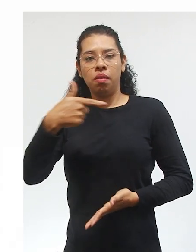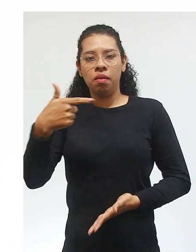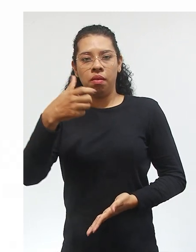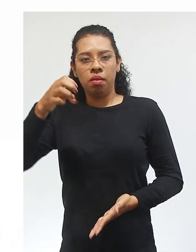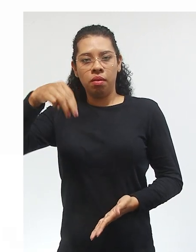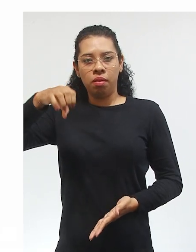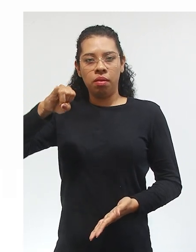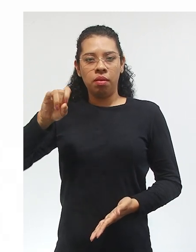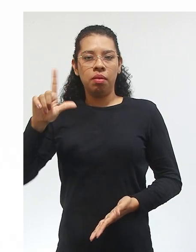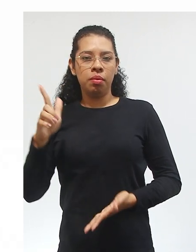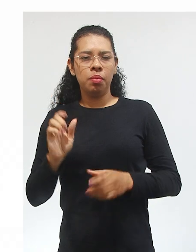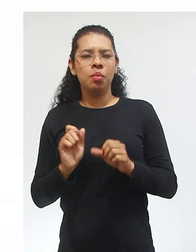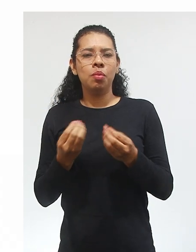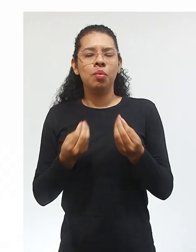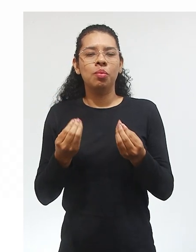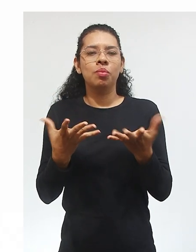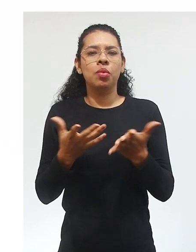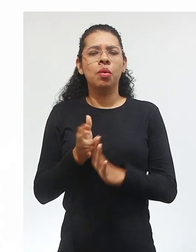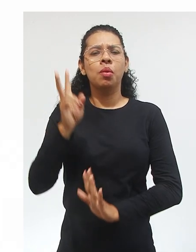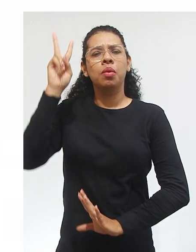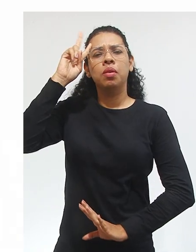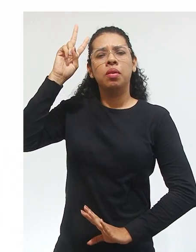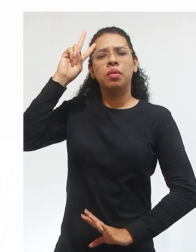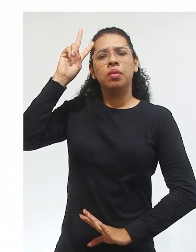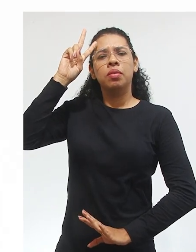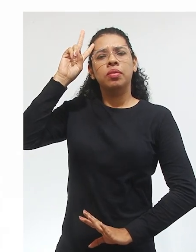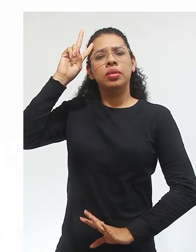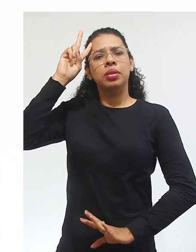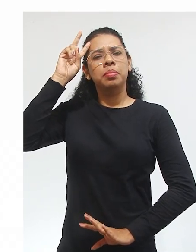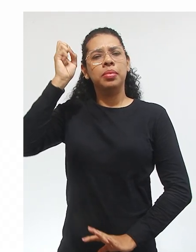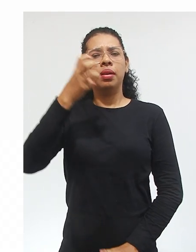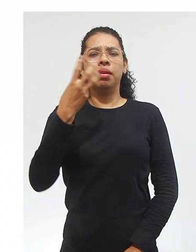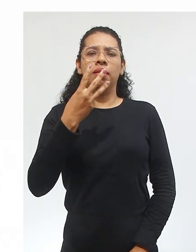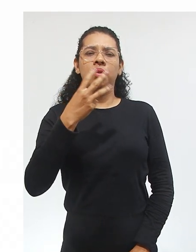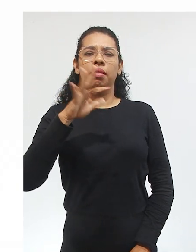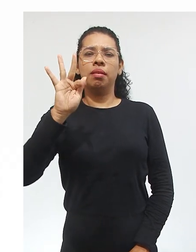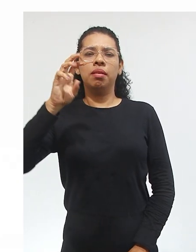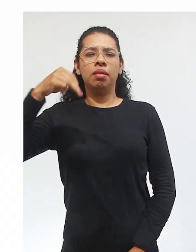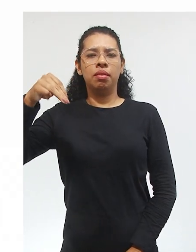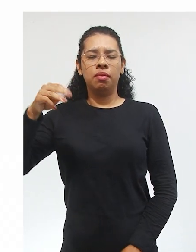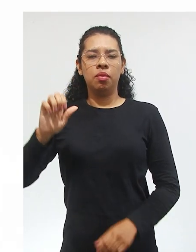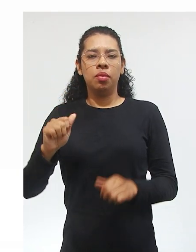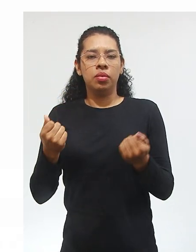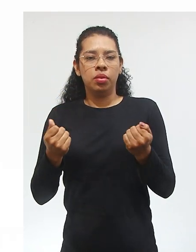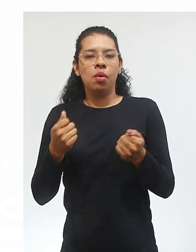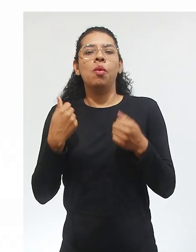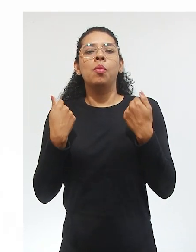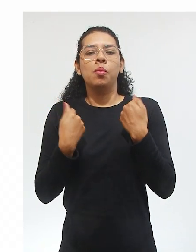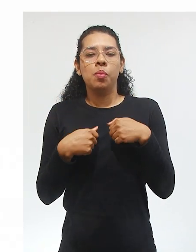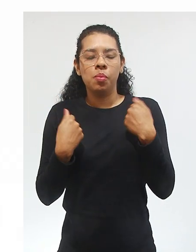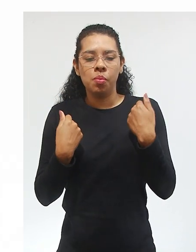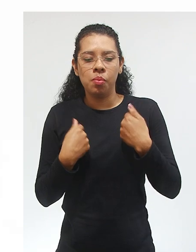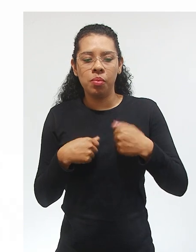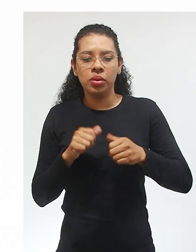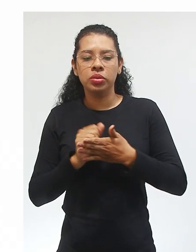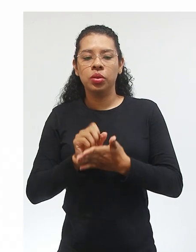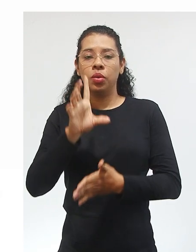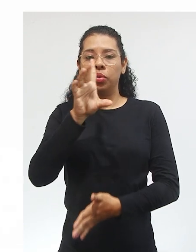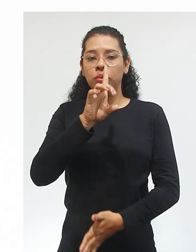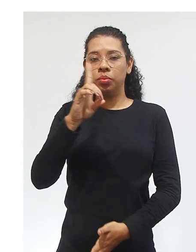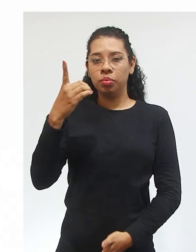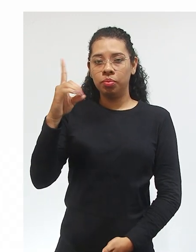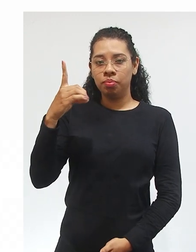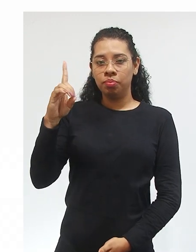vou identificar aquele terceira fórmula? Olha aqui, ó, 2 débitos e 1 crédito. É a sequência lá, 11,